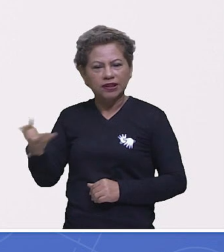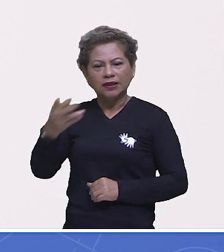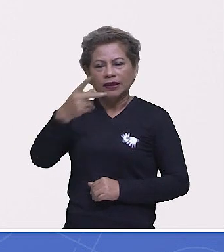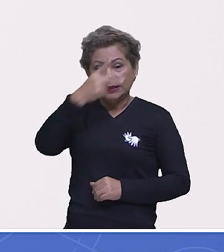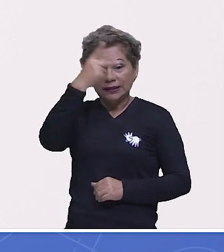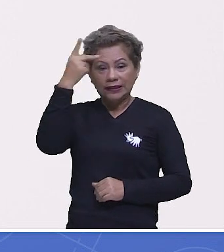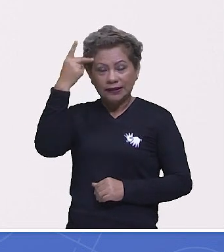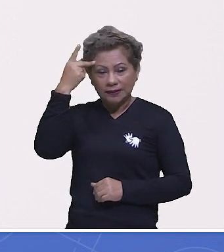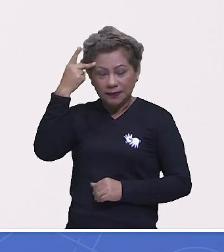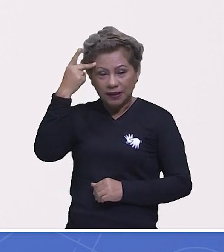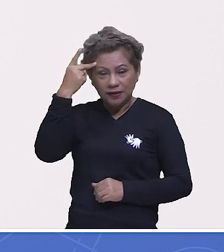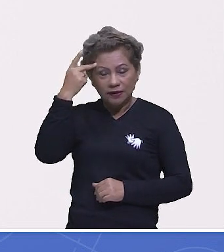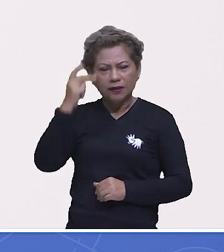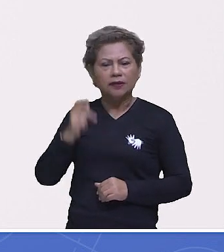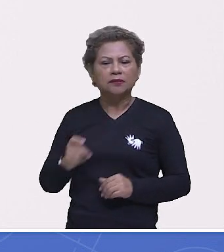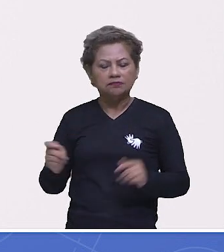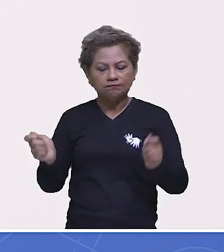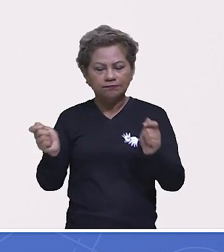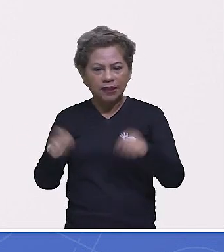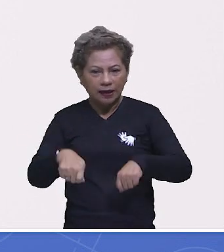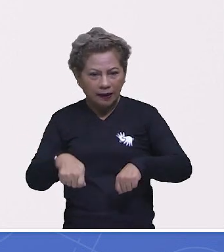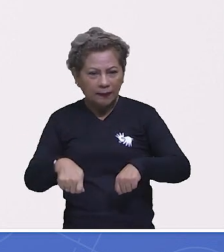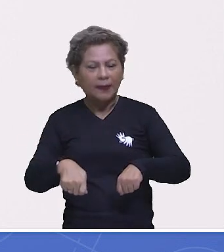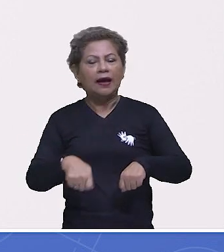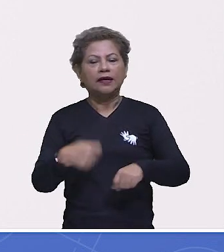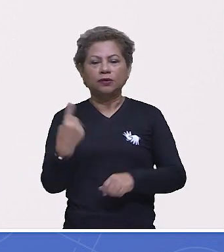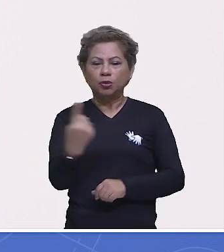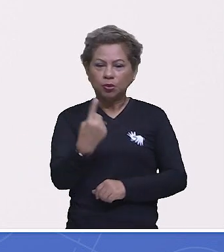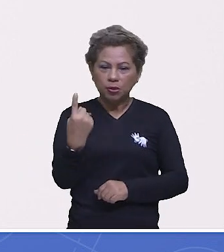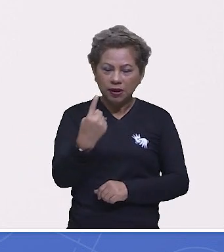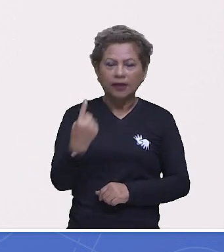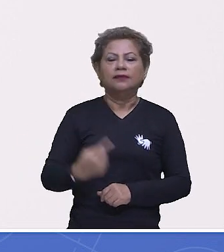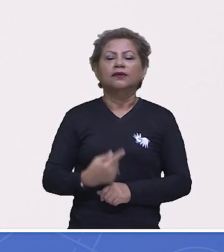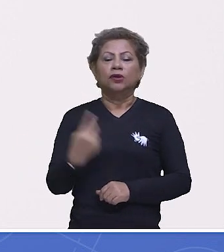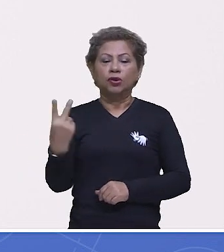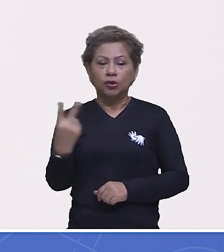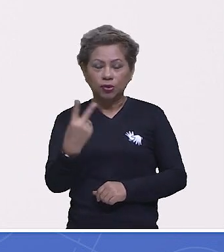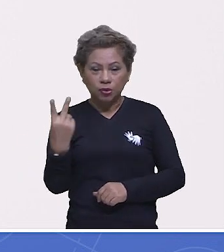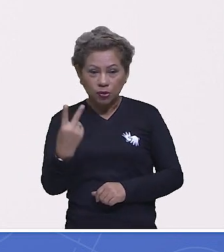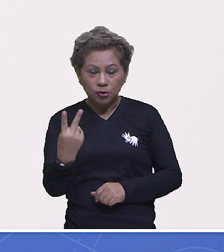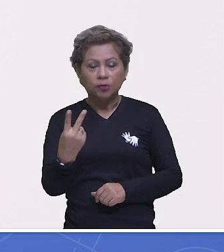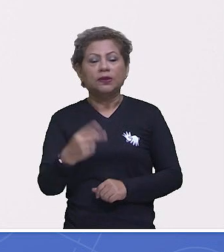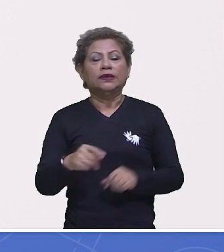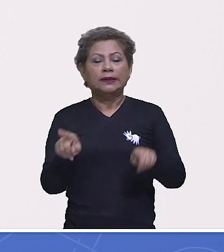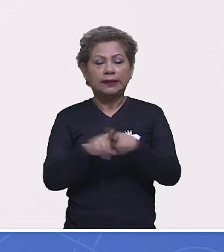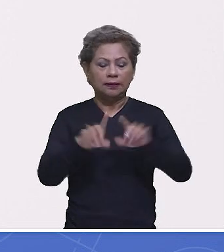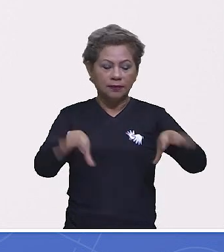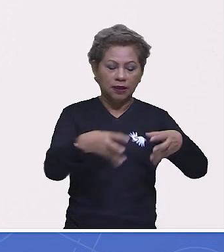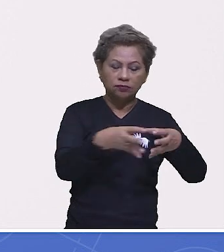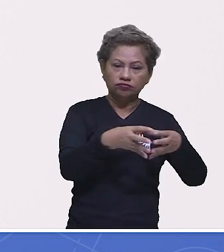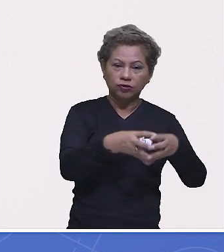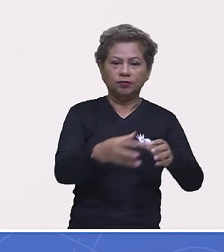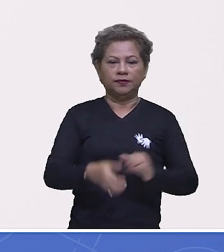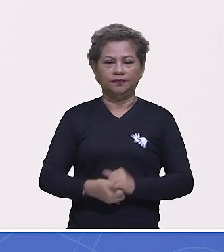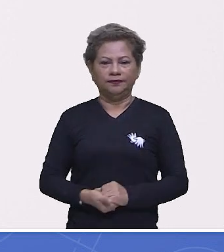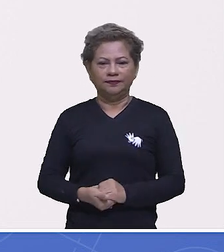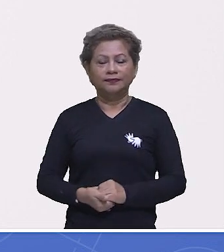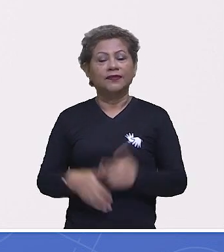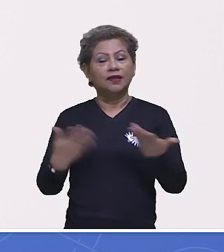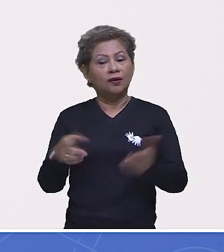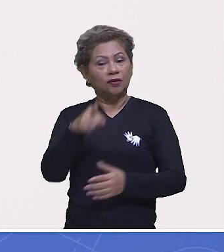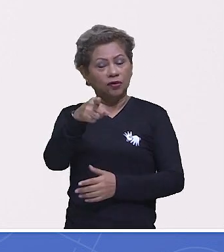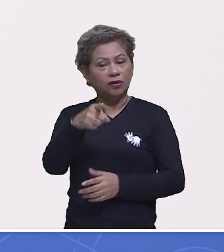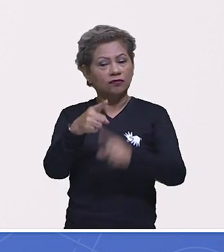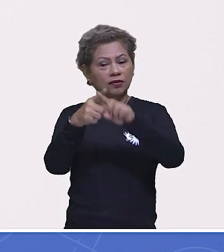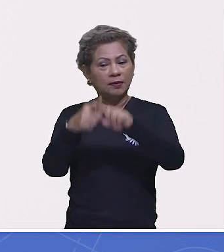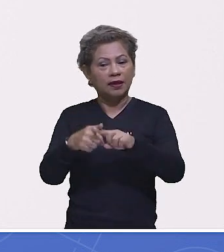podemos classificar a dança em individual, solo, dupla e grupo. Então,